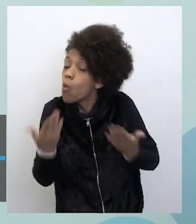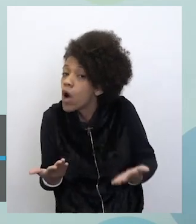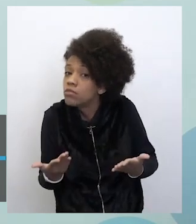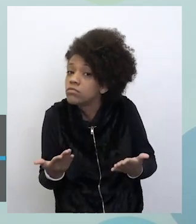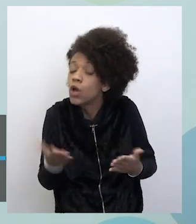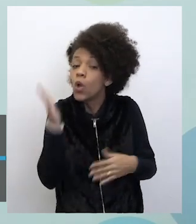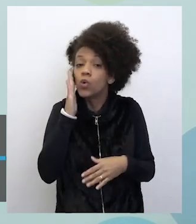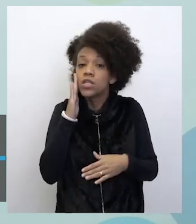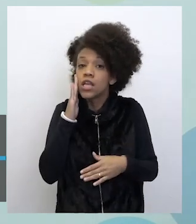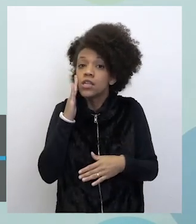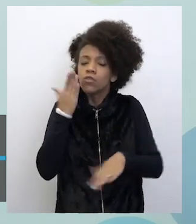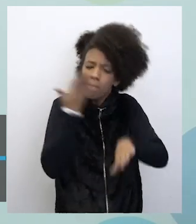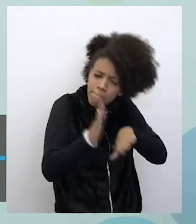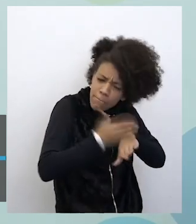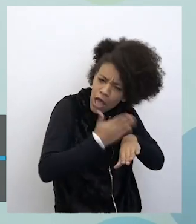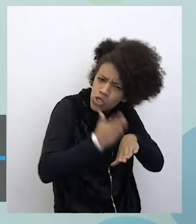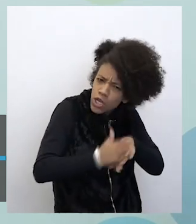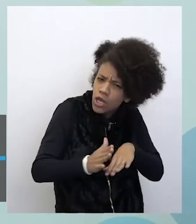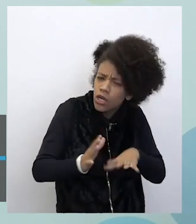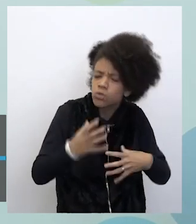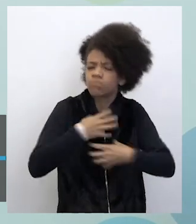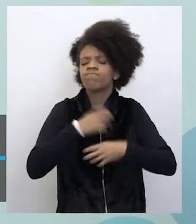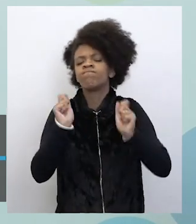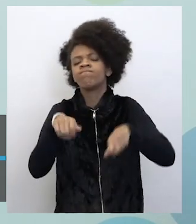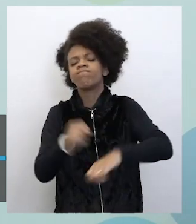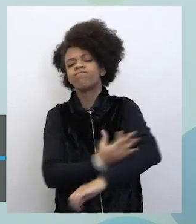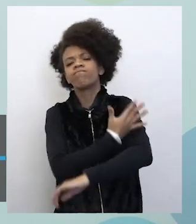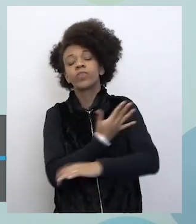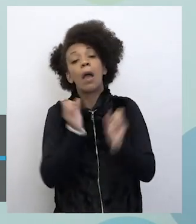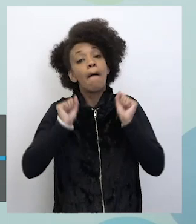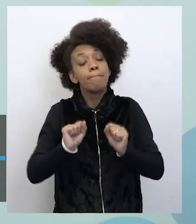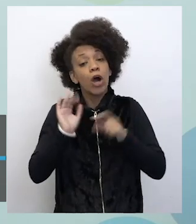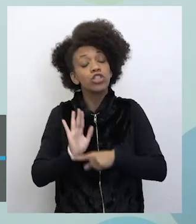estou exercitando essas competências socioemocionais, podem me